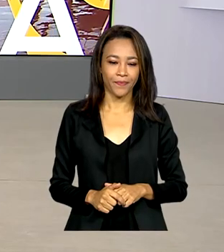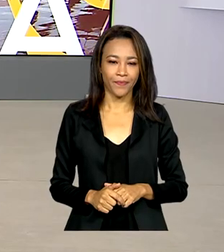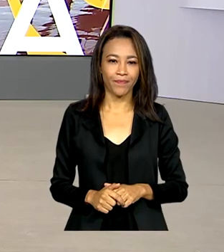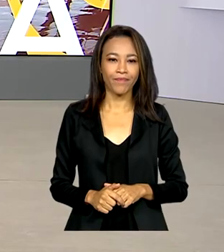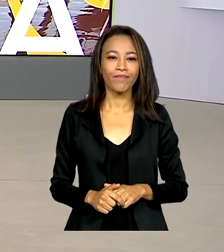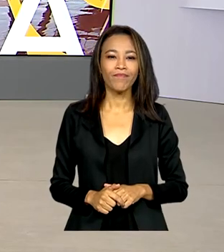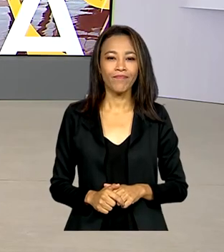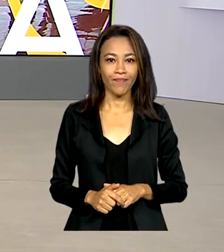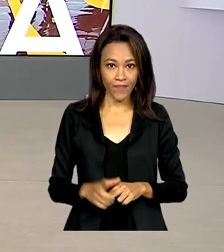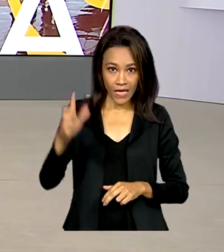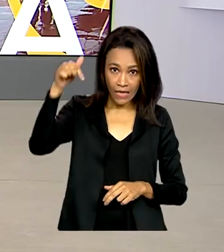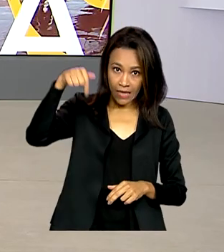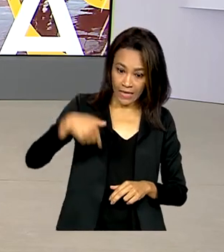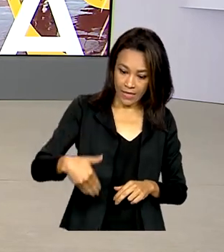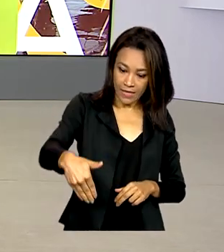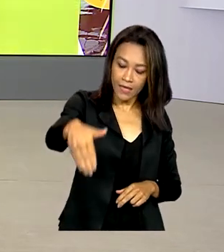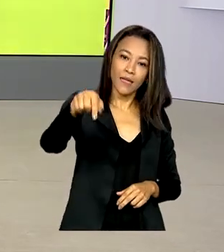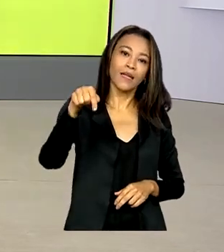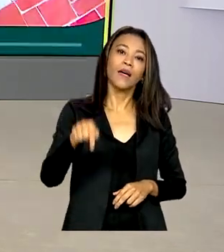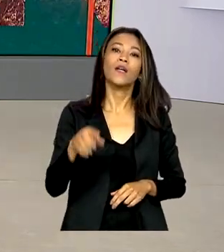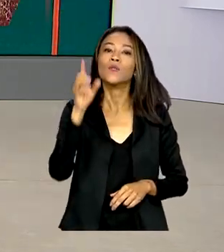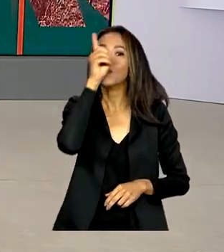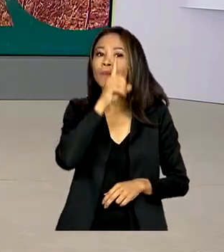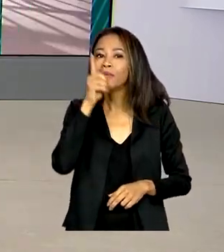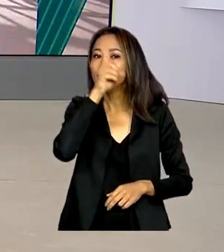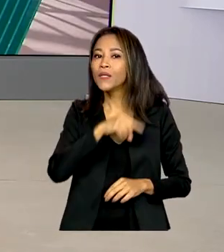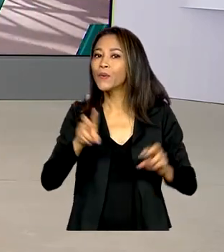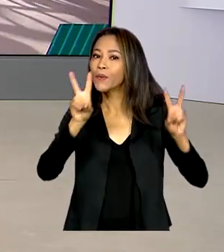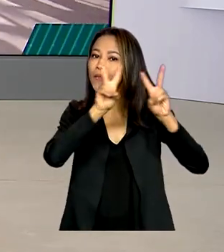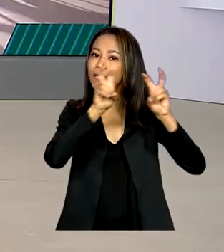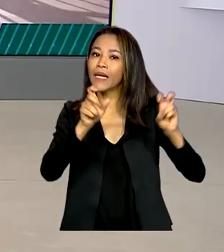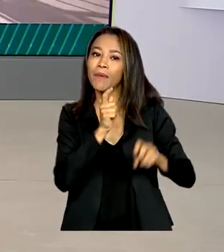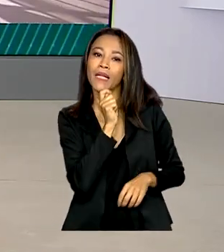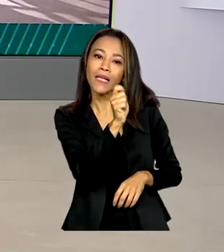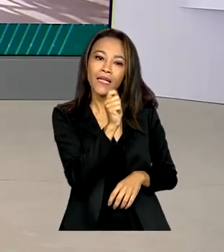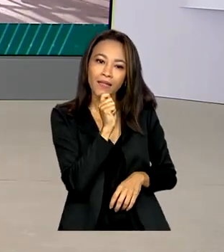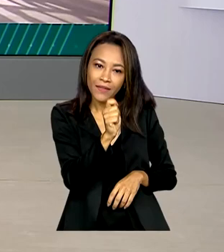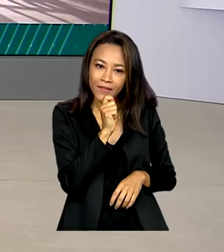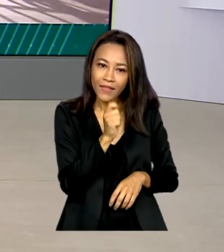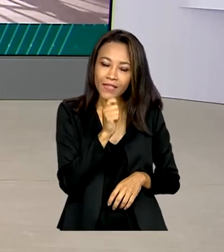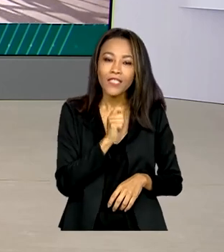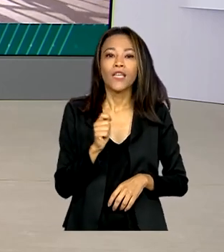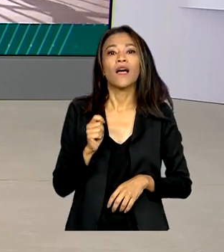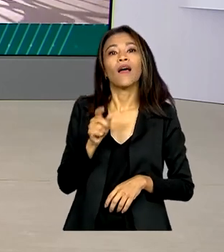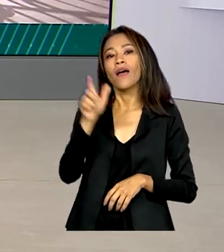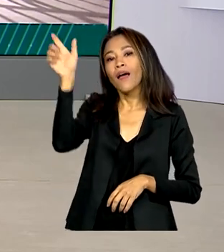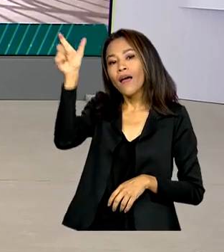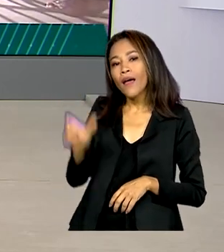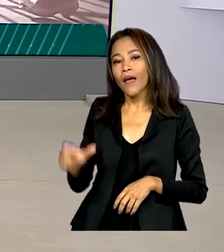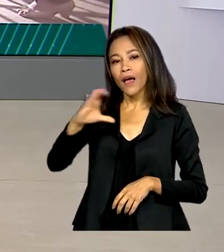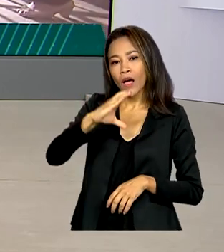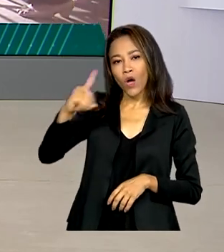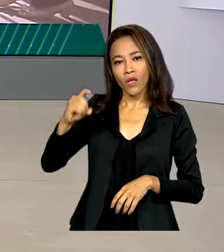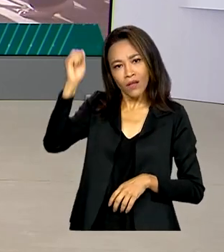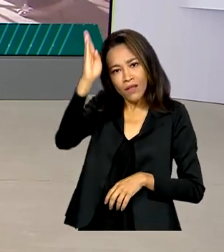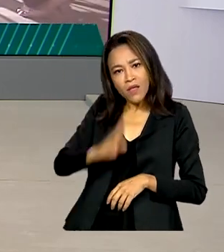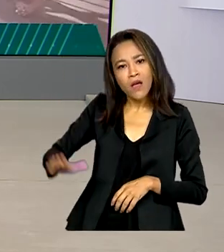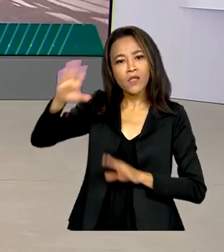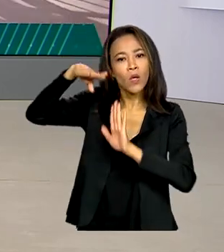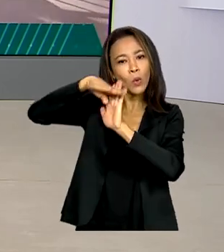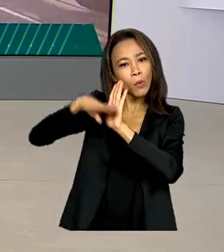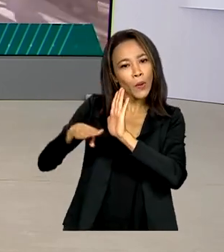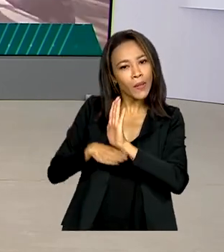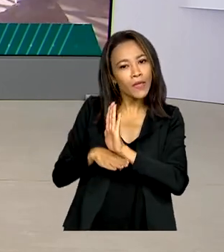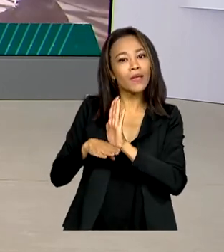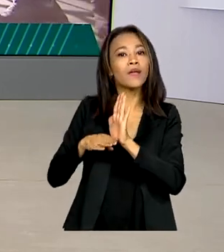E neste domingo, o Brasil em Pauta entrevista a coordenadora do Programa Nacional de Segurança Pública com Cidadania,